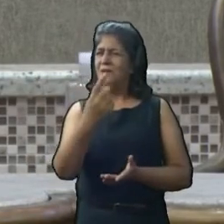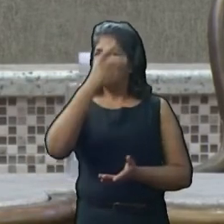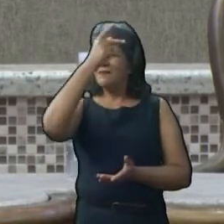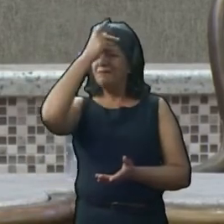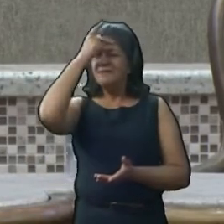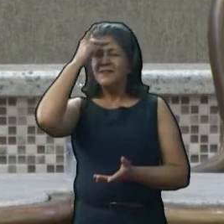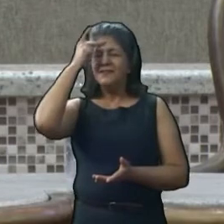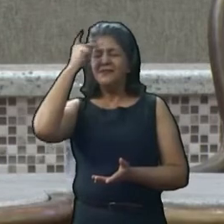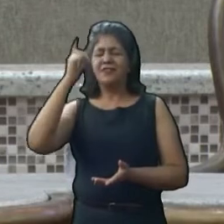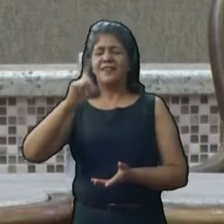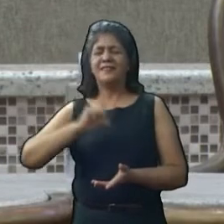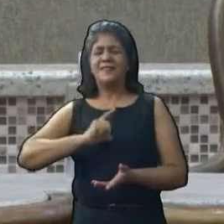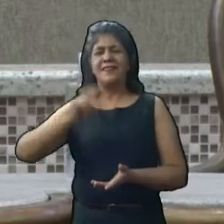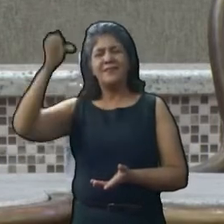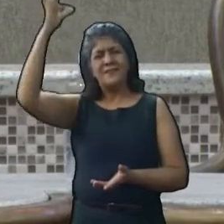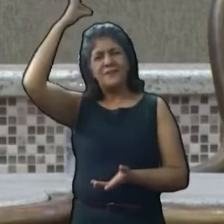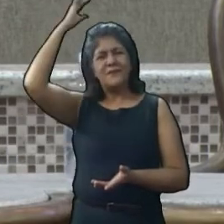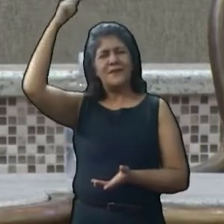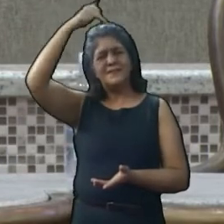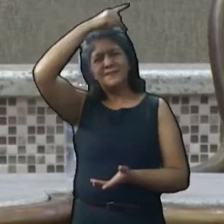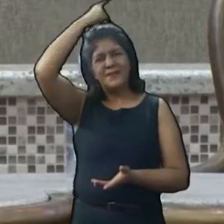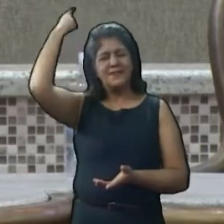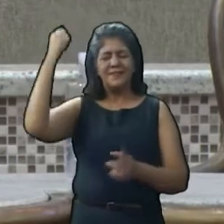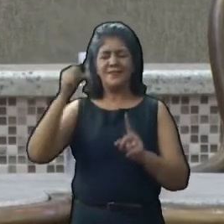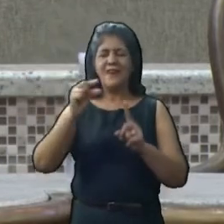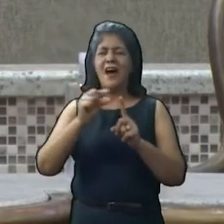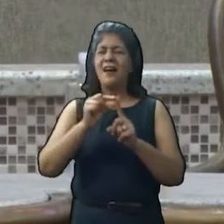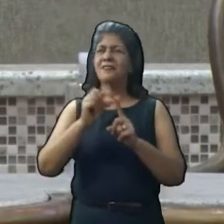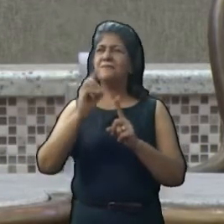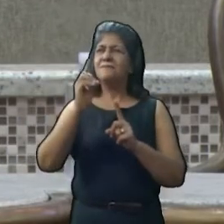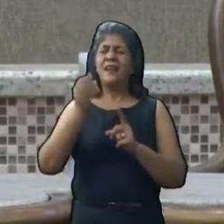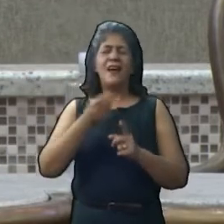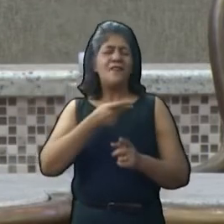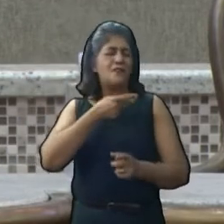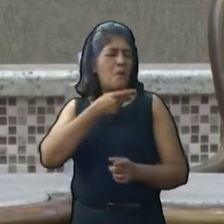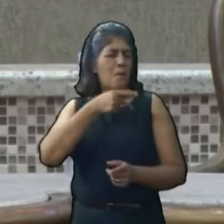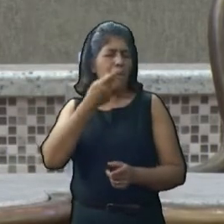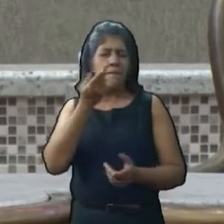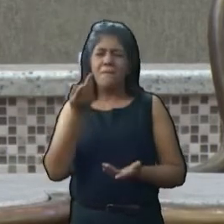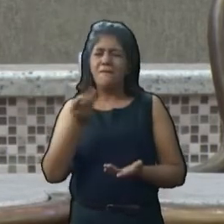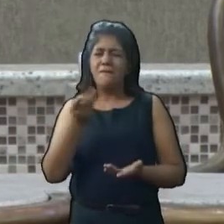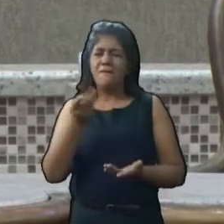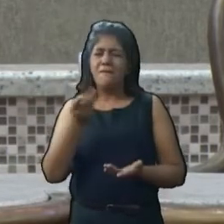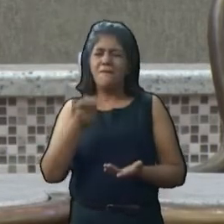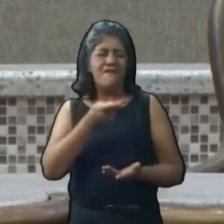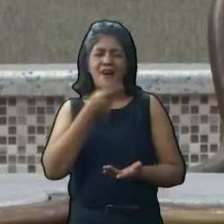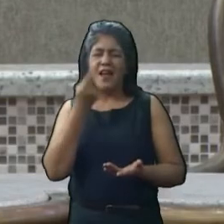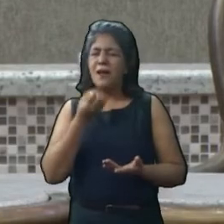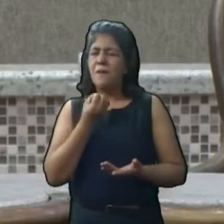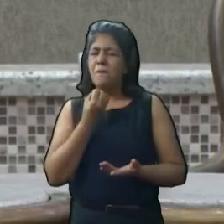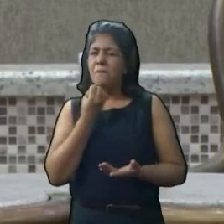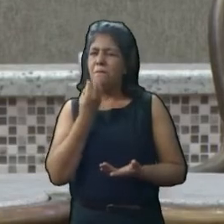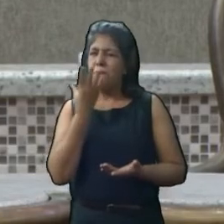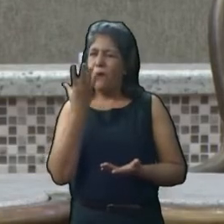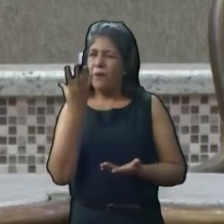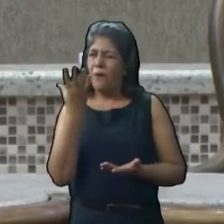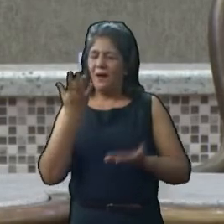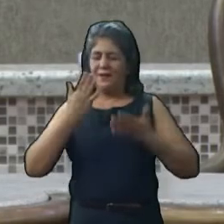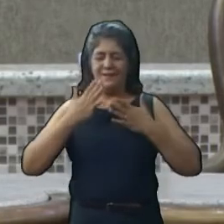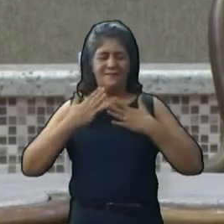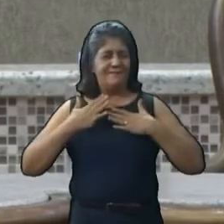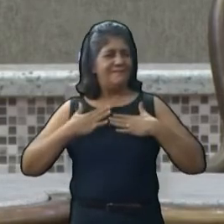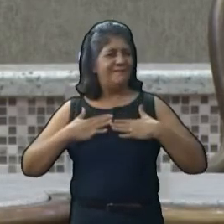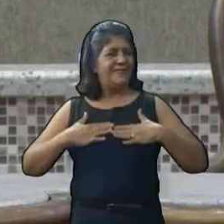cheia do espírito santo o assunto as palavras o modo dessa pessoa ser entrar e sair o